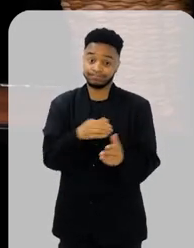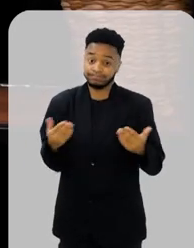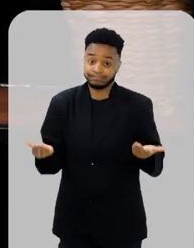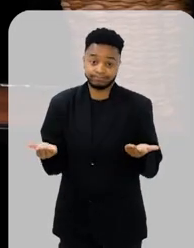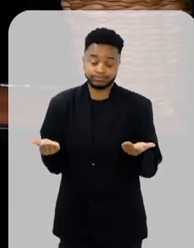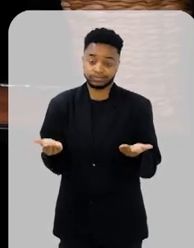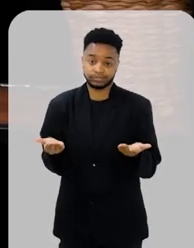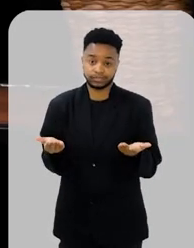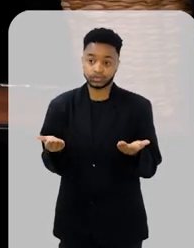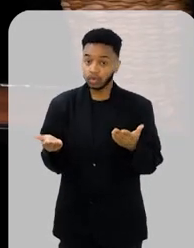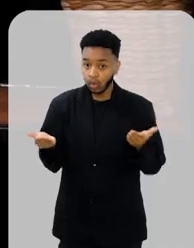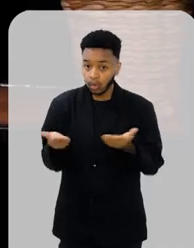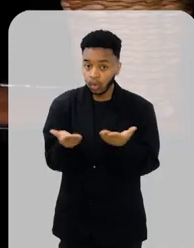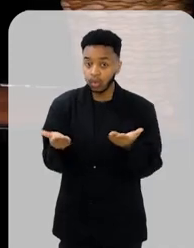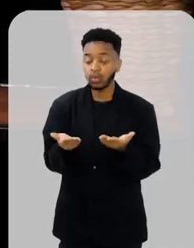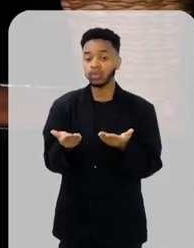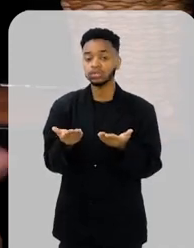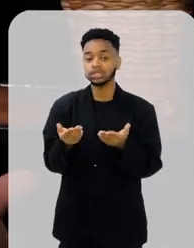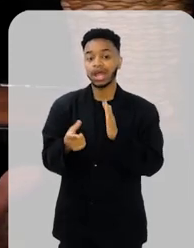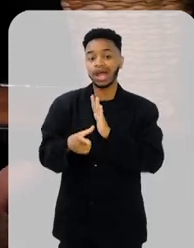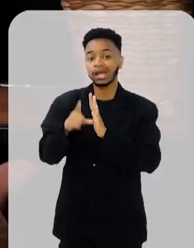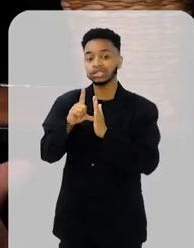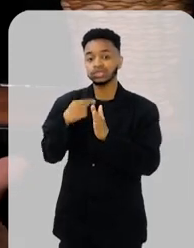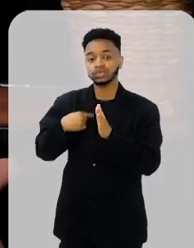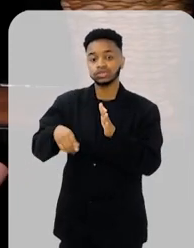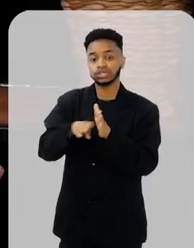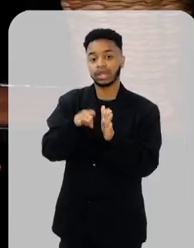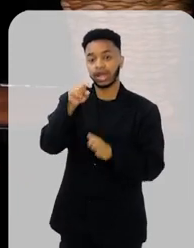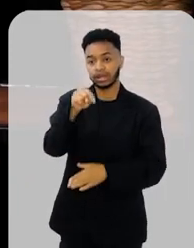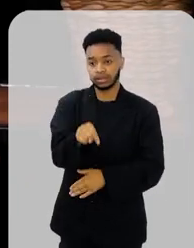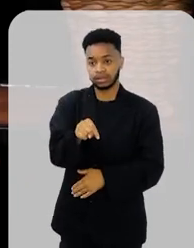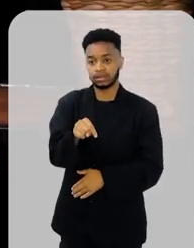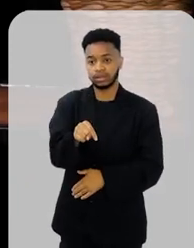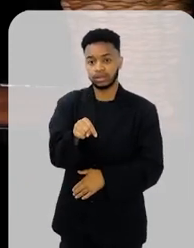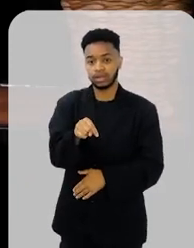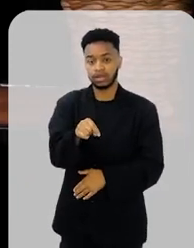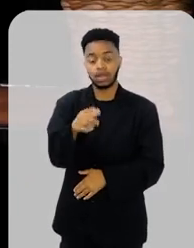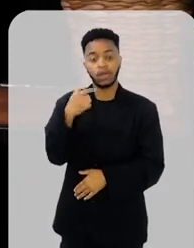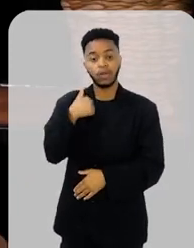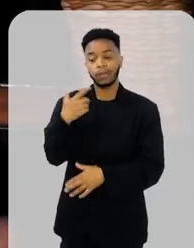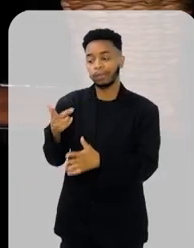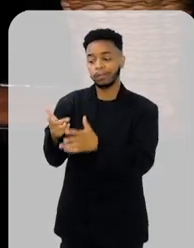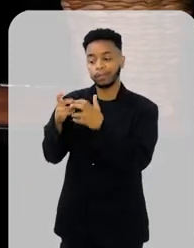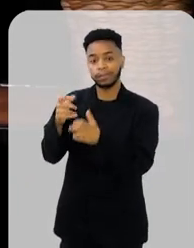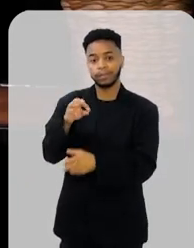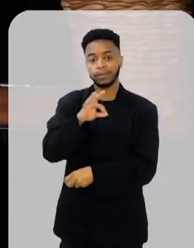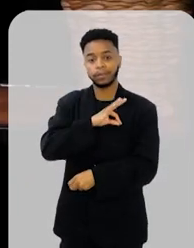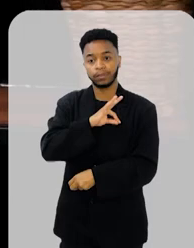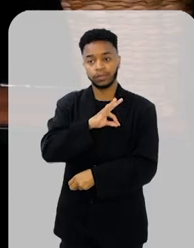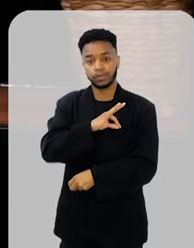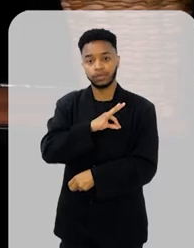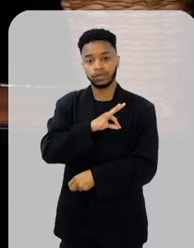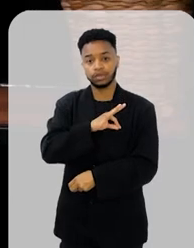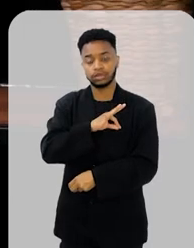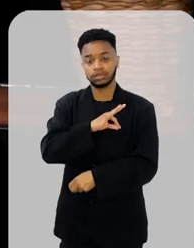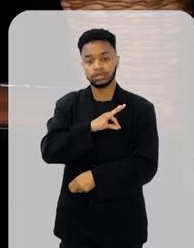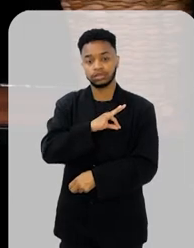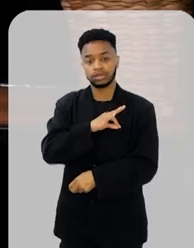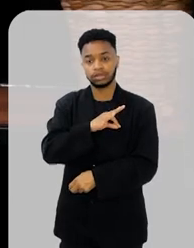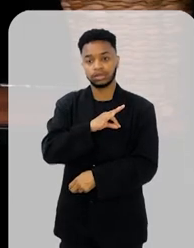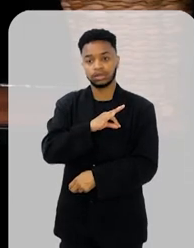Janeiro. E hoje mesmo, eu antes de vir para cá, vendo que os policiais,